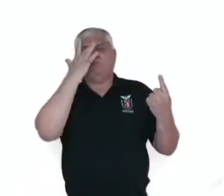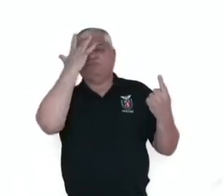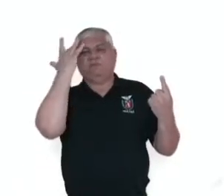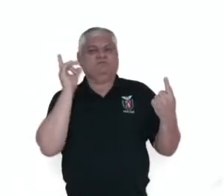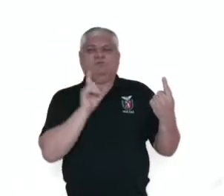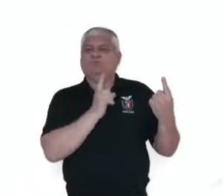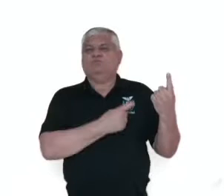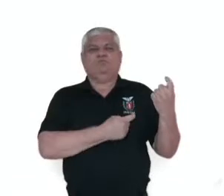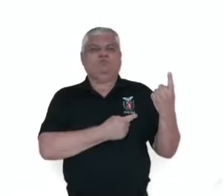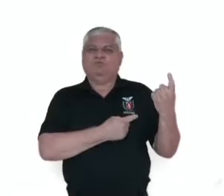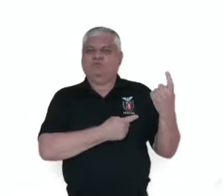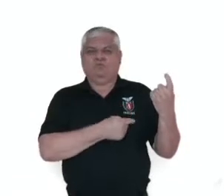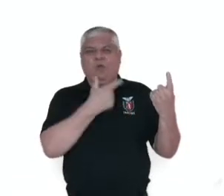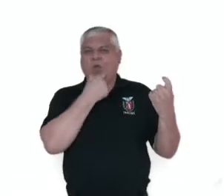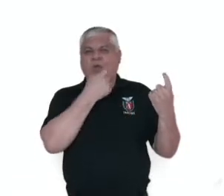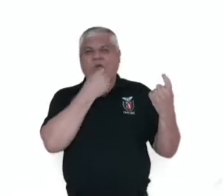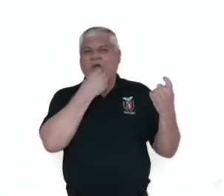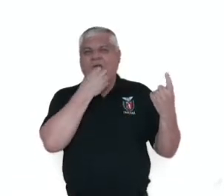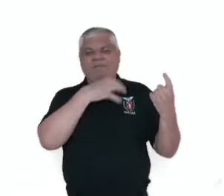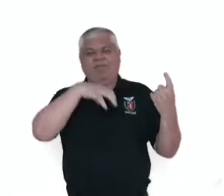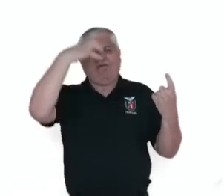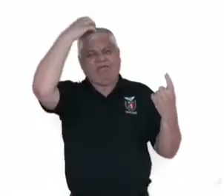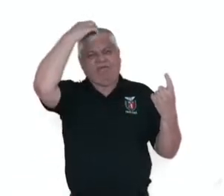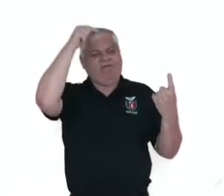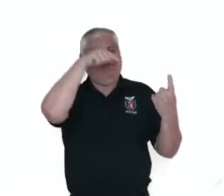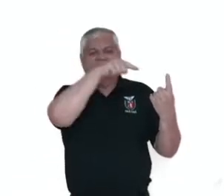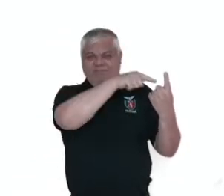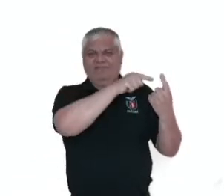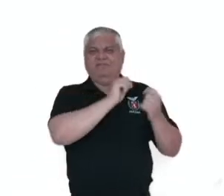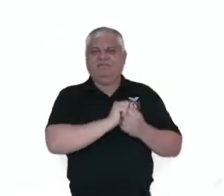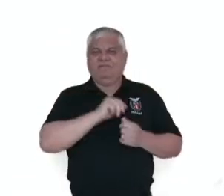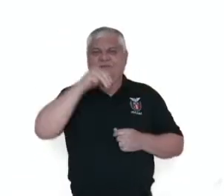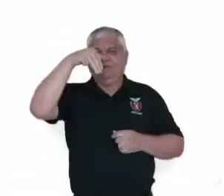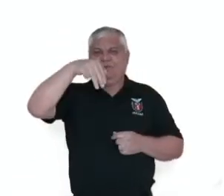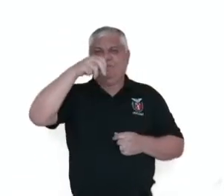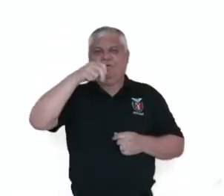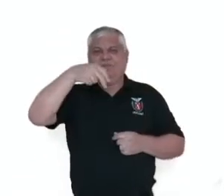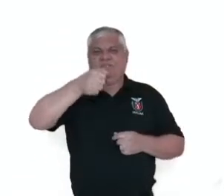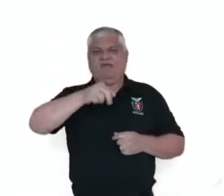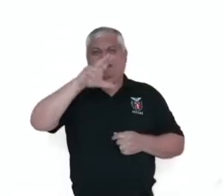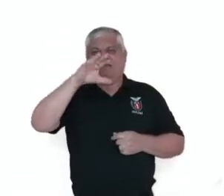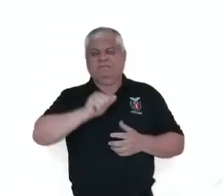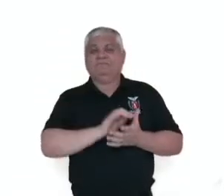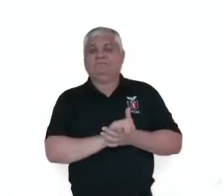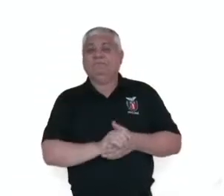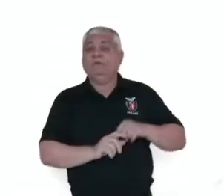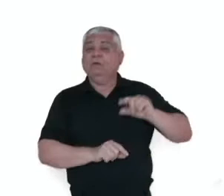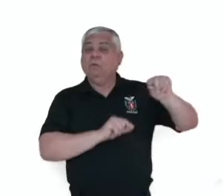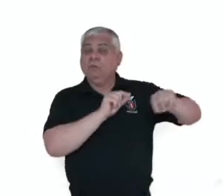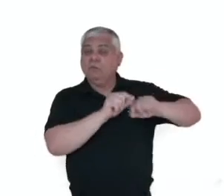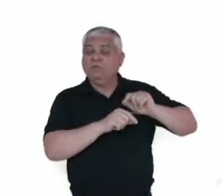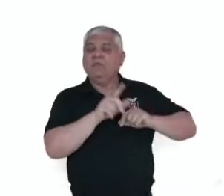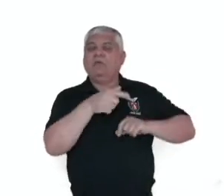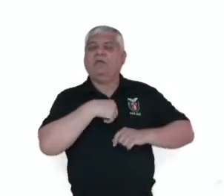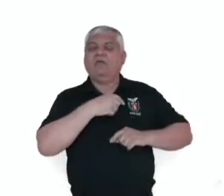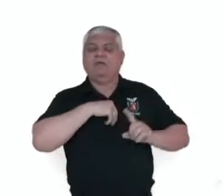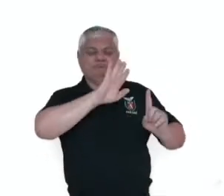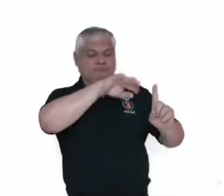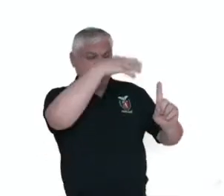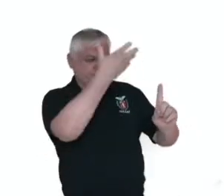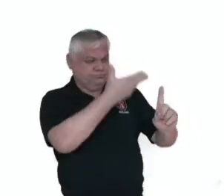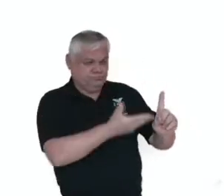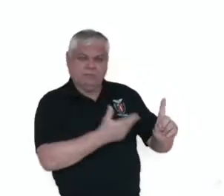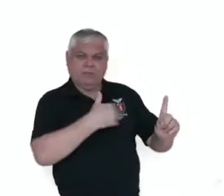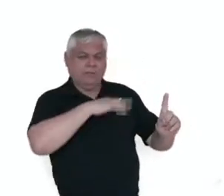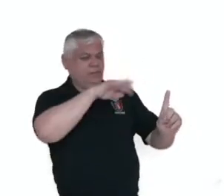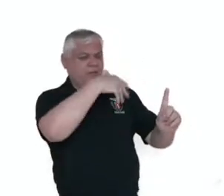um único rei ou rainha chamado monarca. O princípio que vigora aqui é o princípio da honra, essa honra que